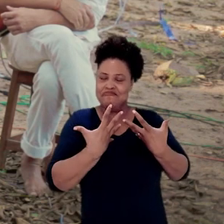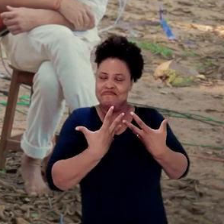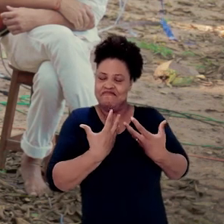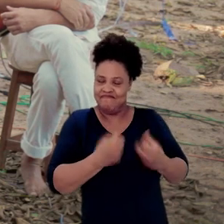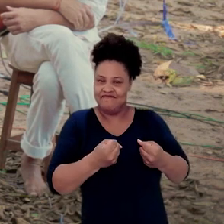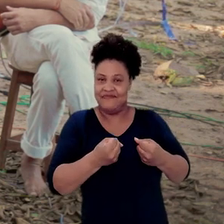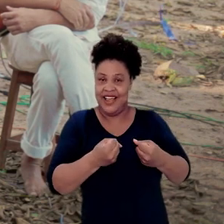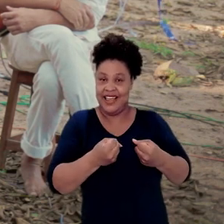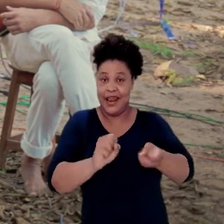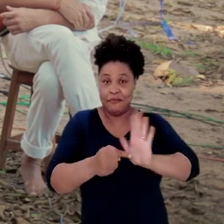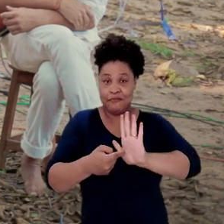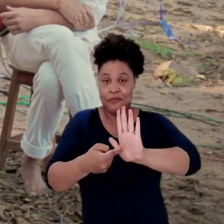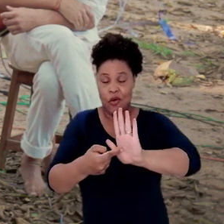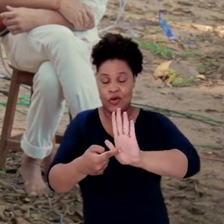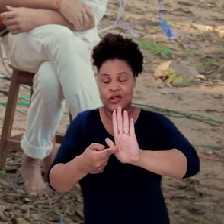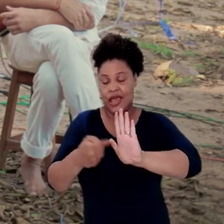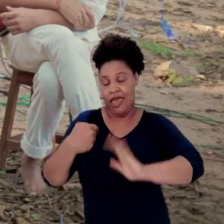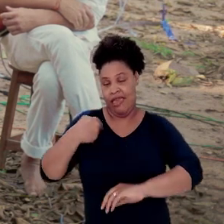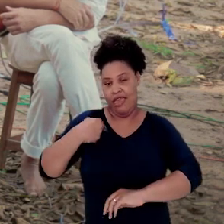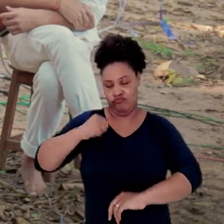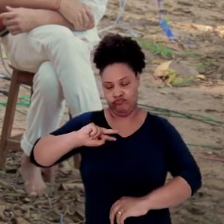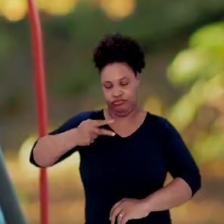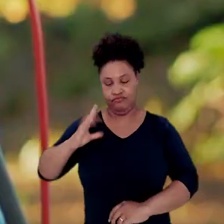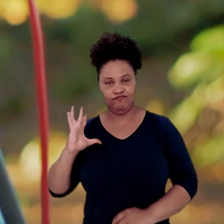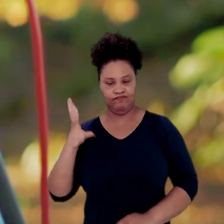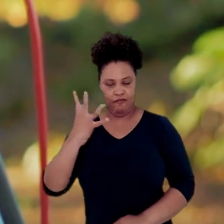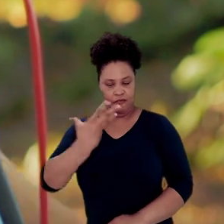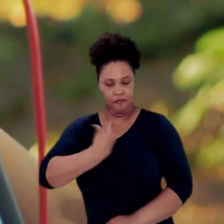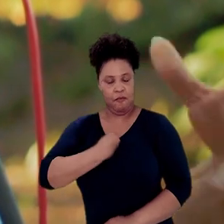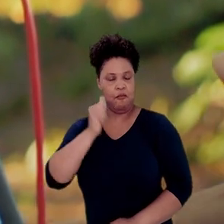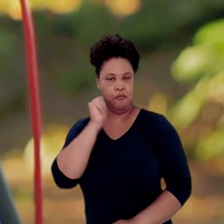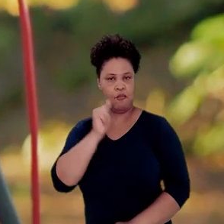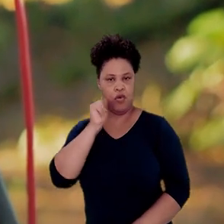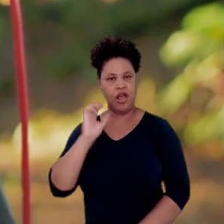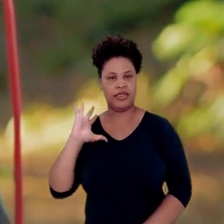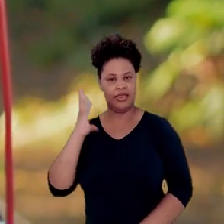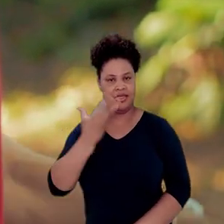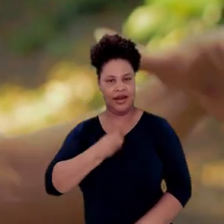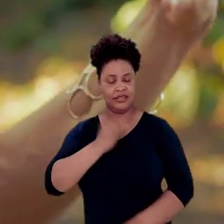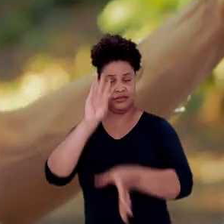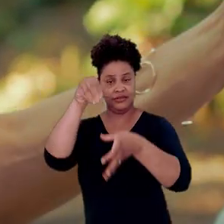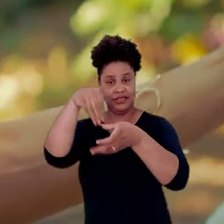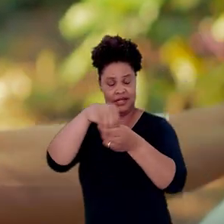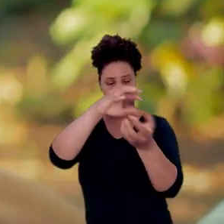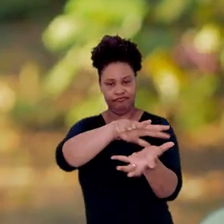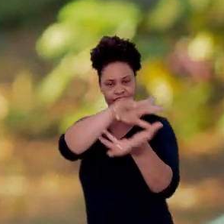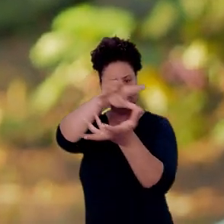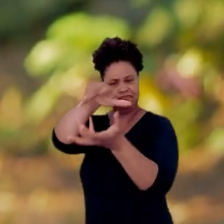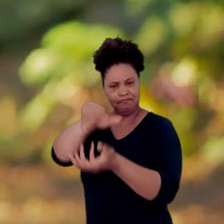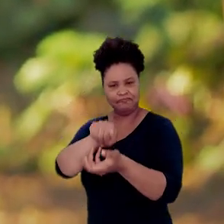muito essa minha transição quanto mulher trans, dentro desse